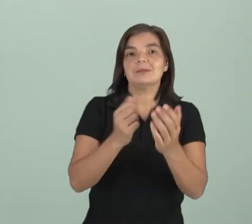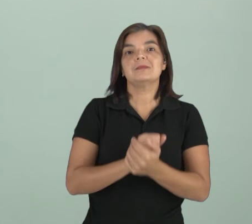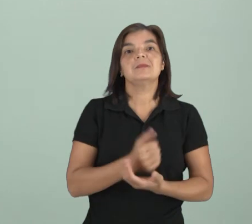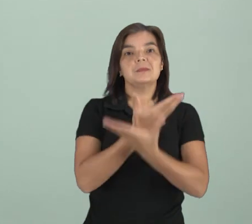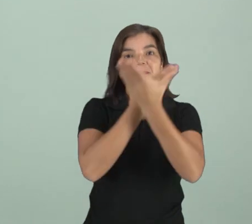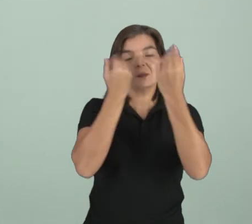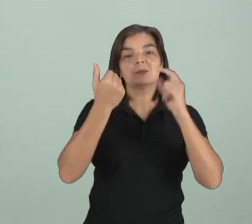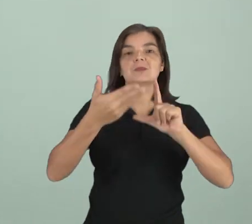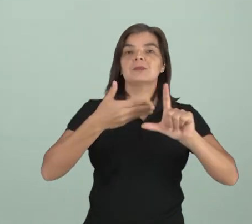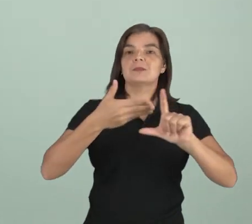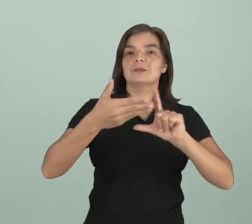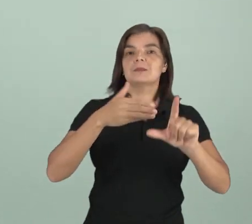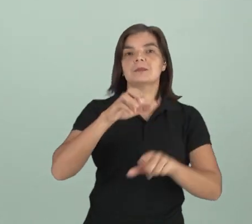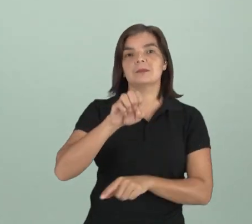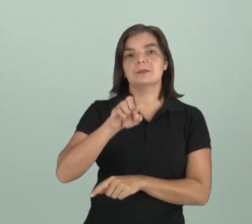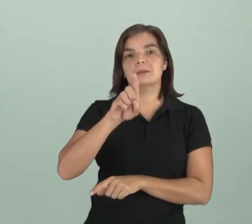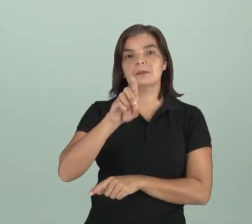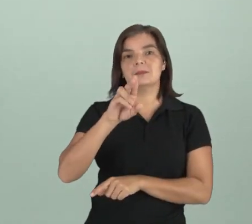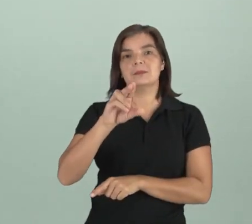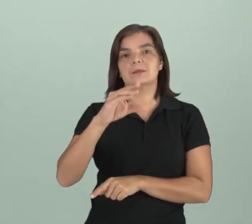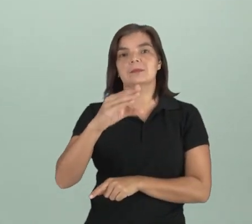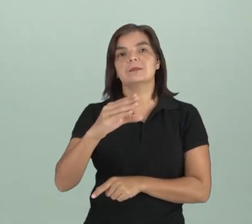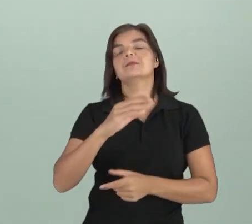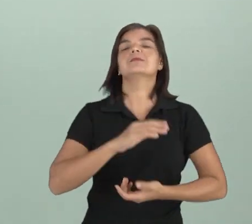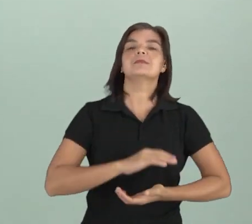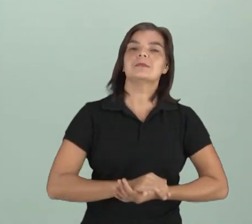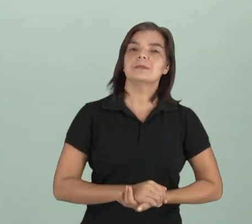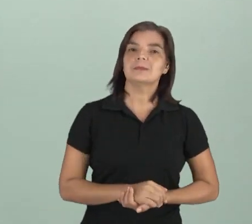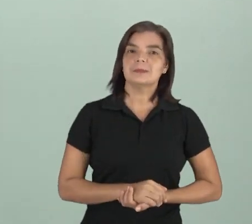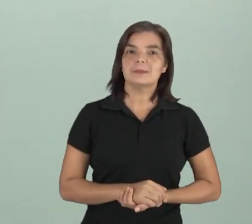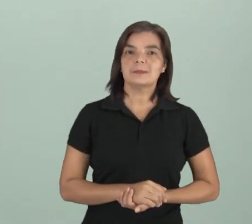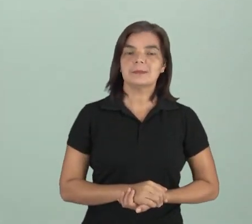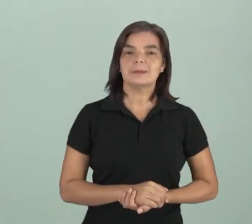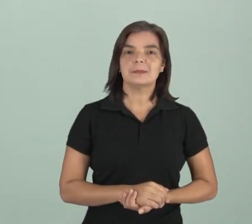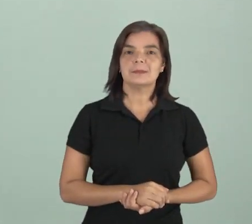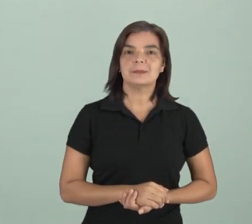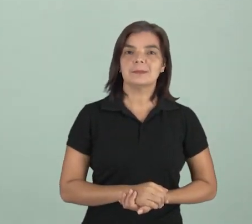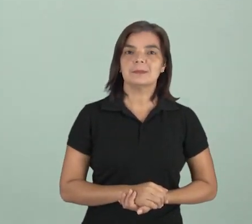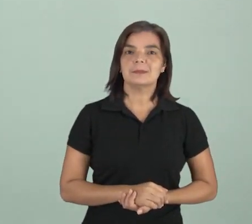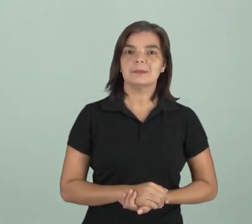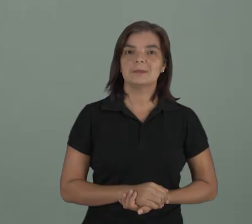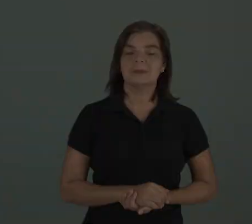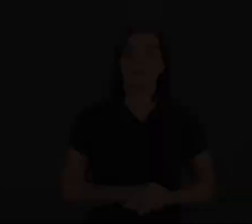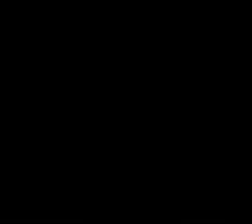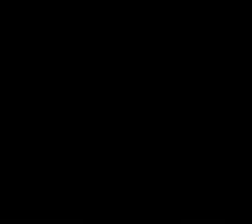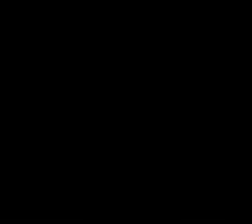vocês e não deixe de acessar a plataforma eduque.ac.